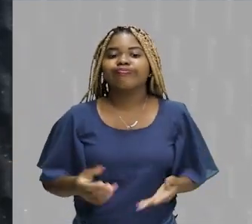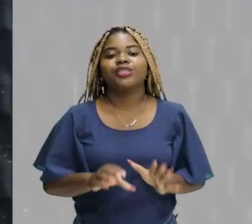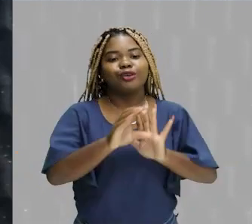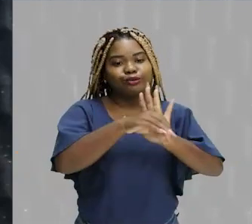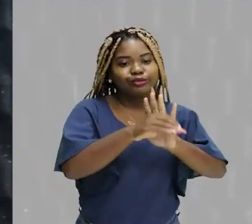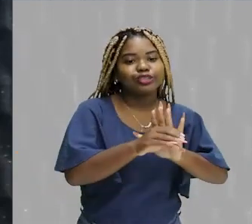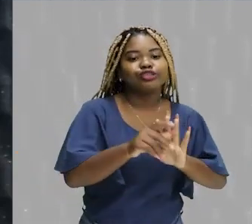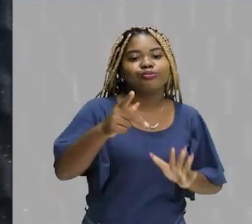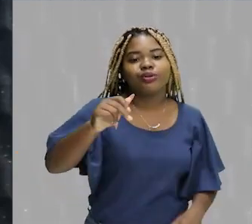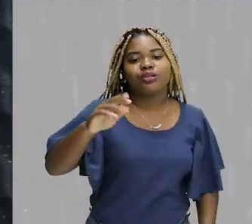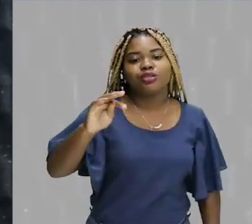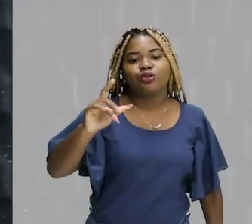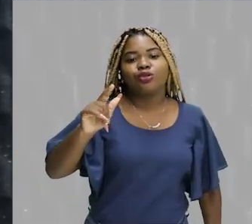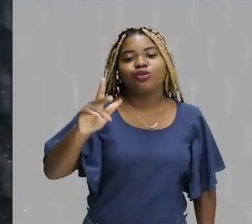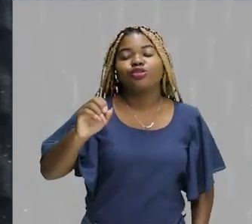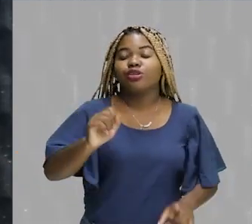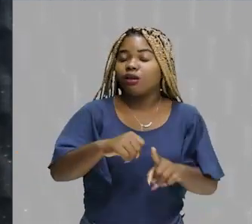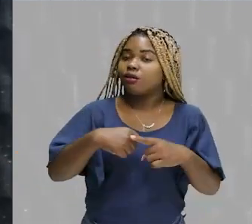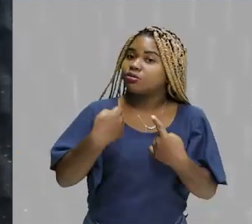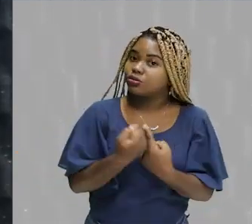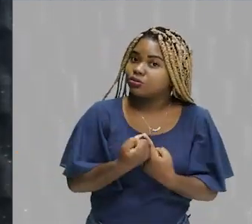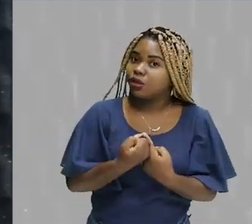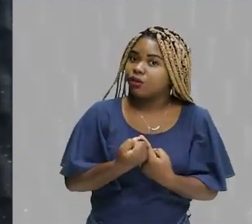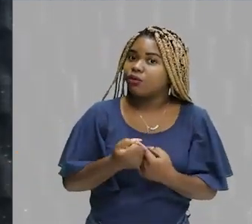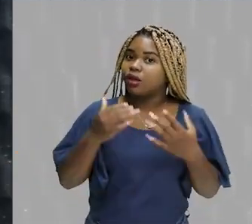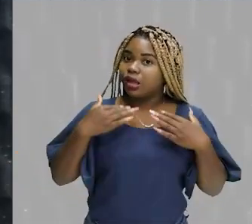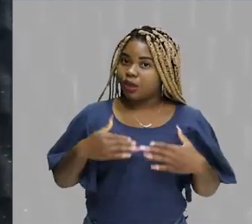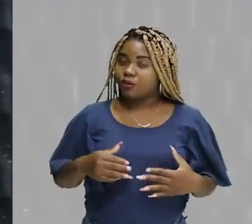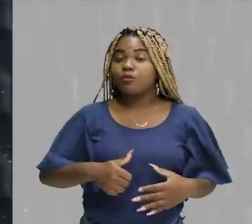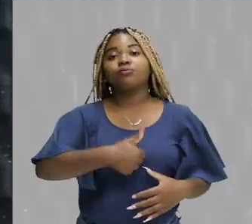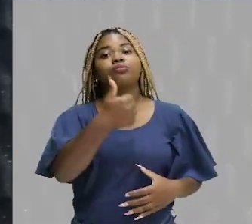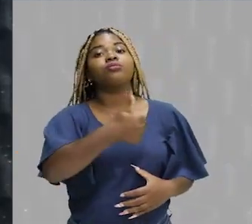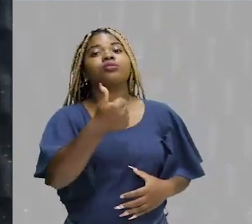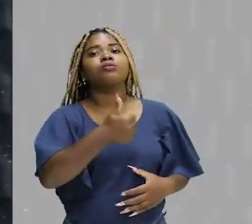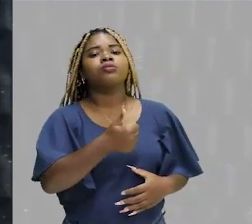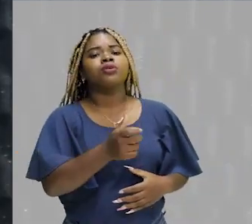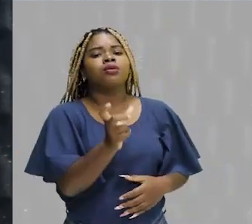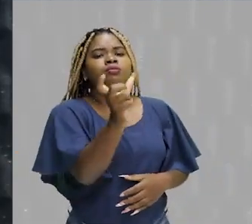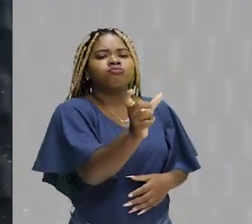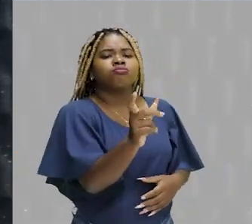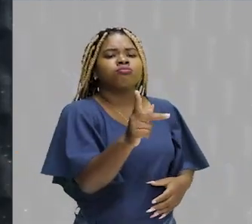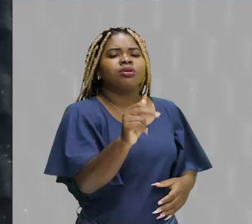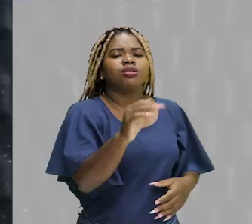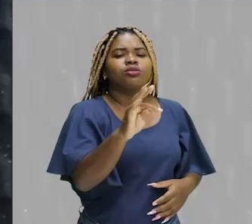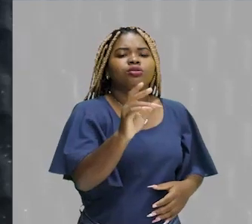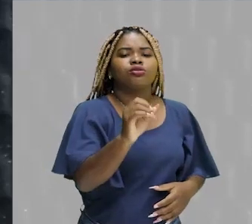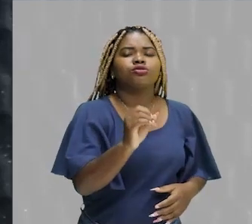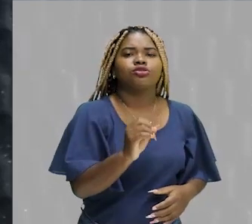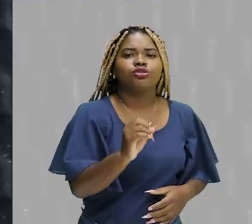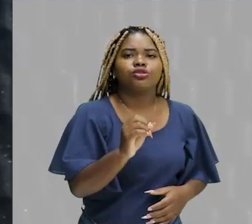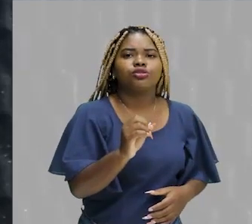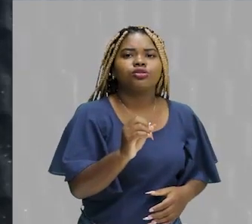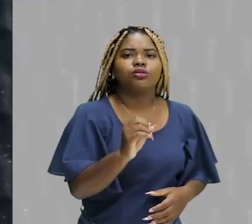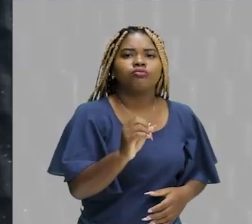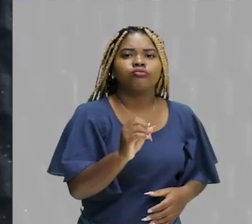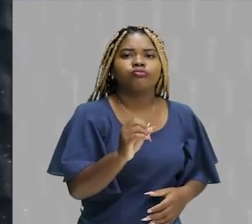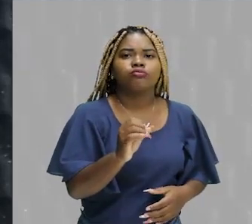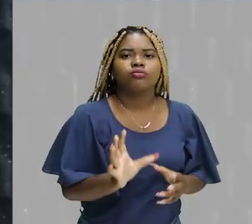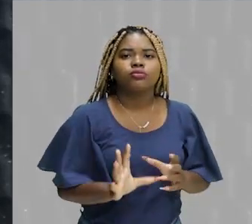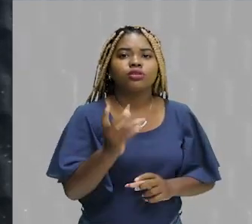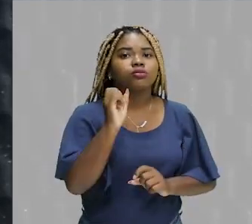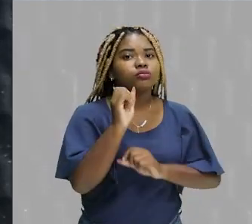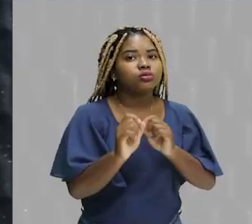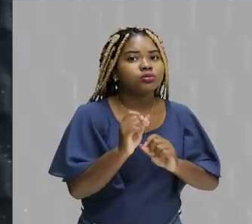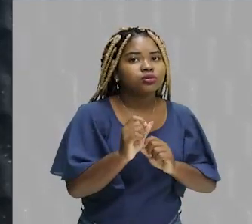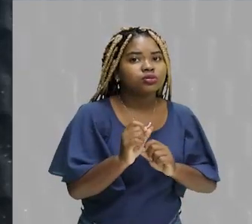patologia social. Vamos devagar. Primeiro, da onde vem a palavra patologia? Não é uma palavra que é